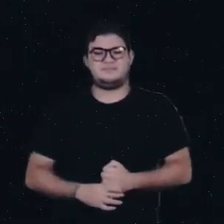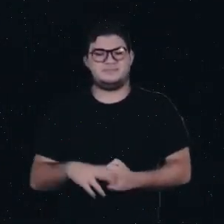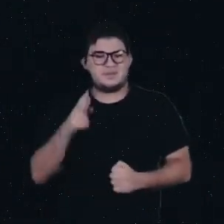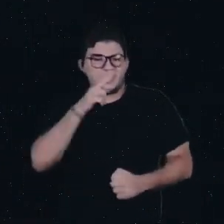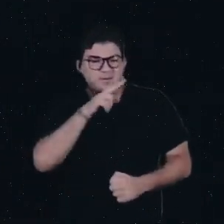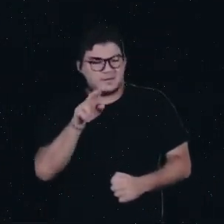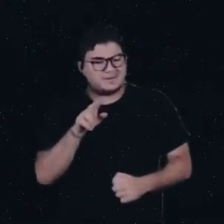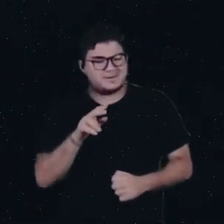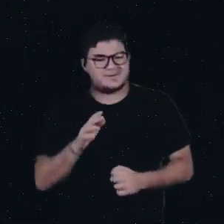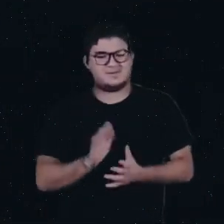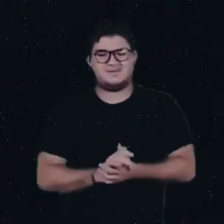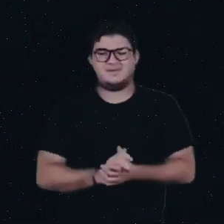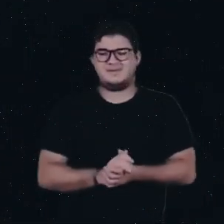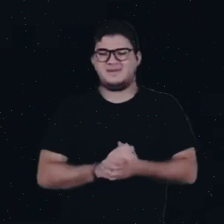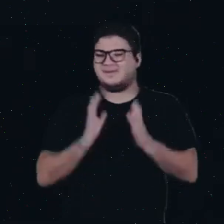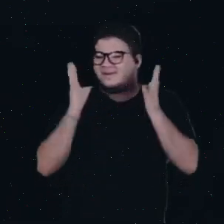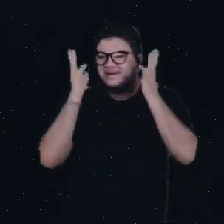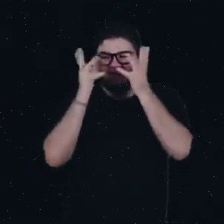Vocês são demais, mulheres.